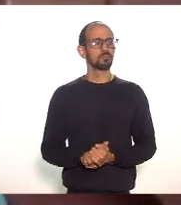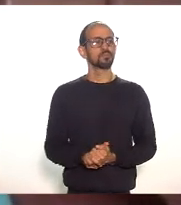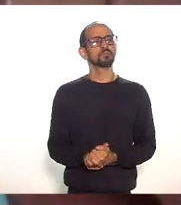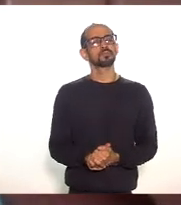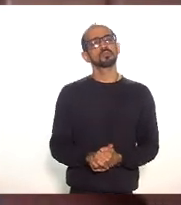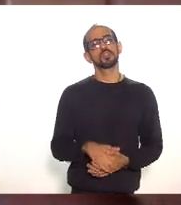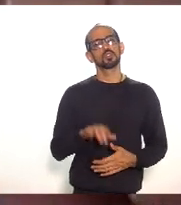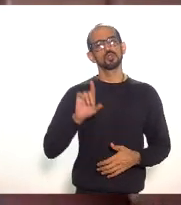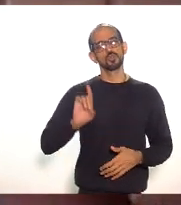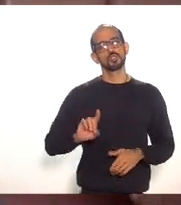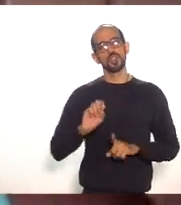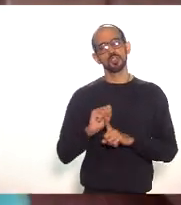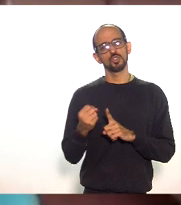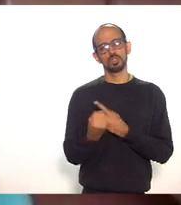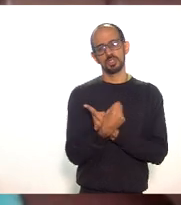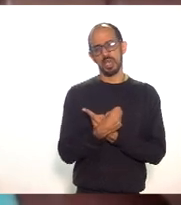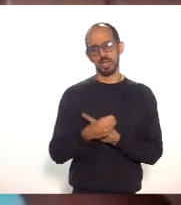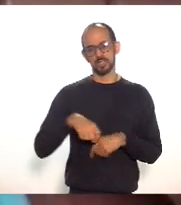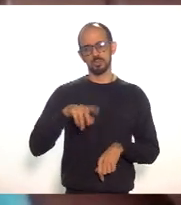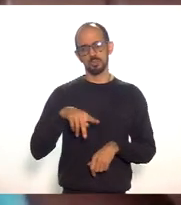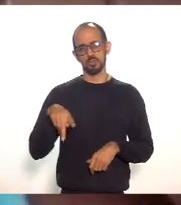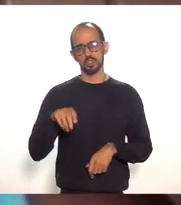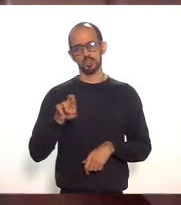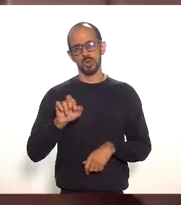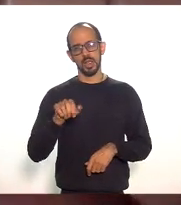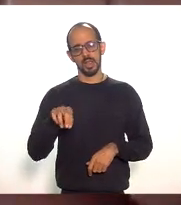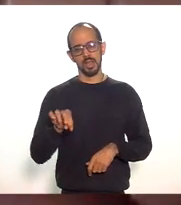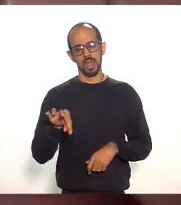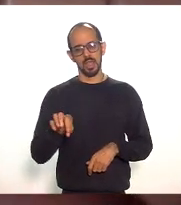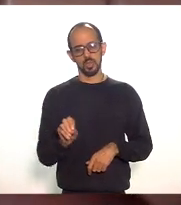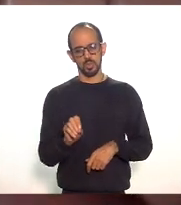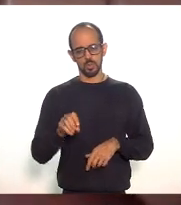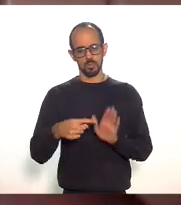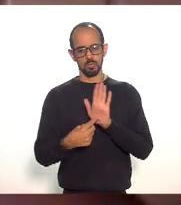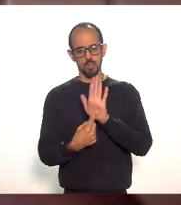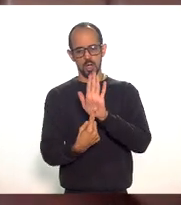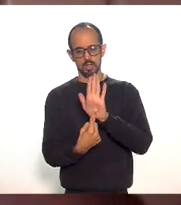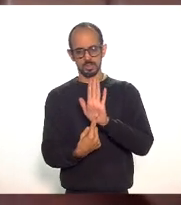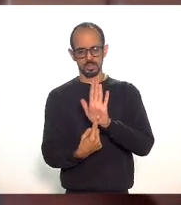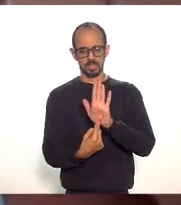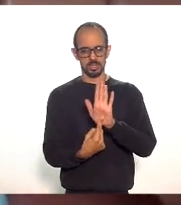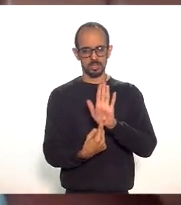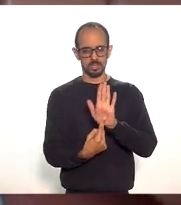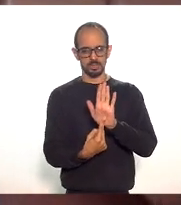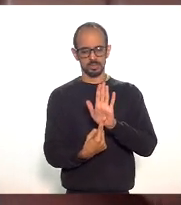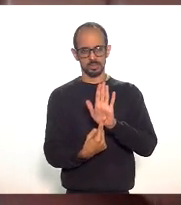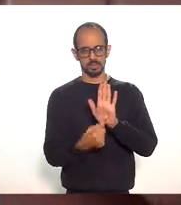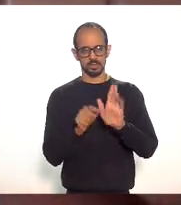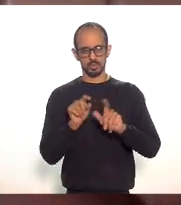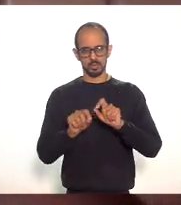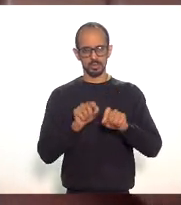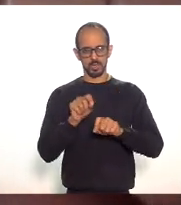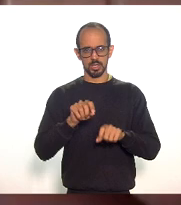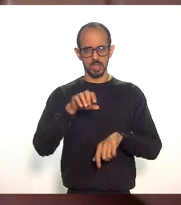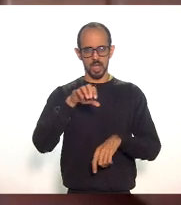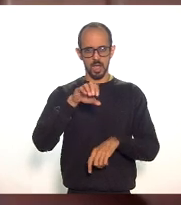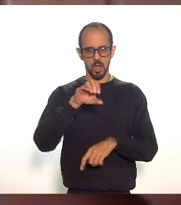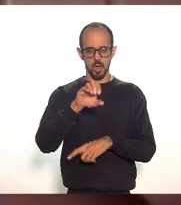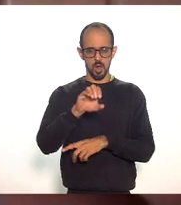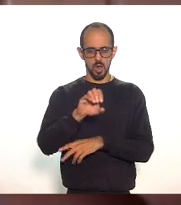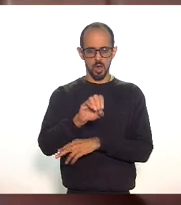direitos sociais, o professor Renato Colizetti, ele aponta que, segundo o processo da OIT,